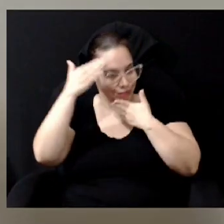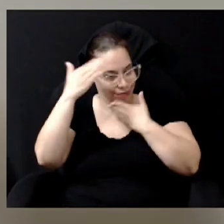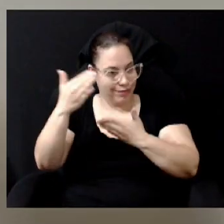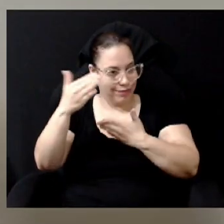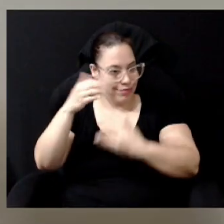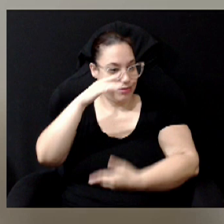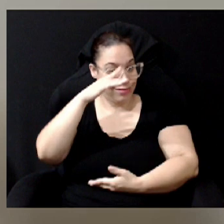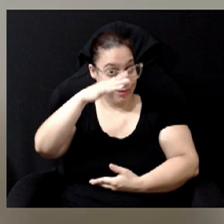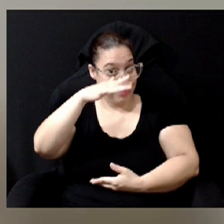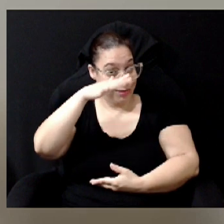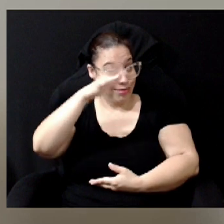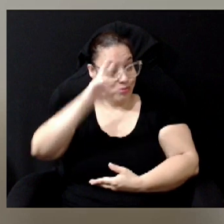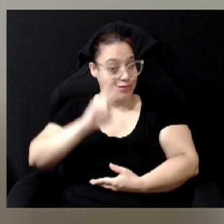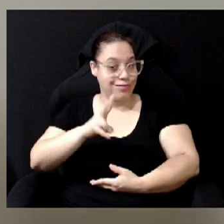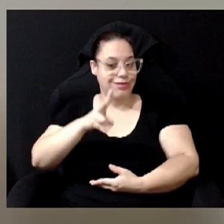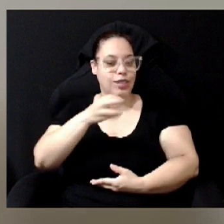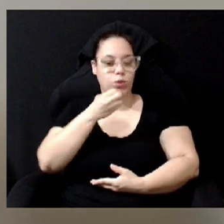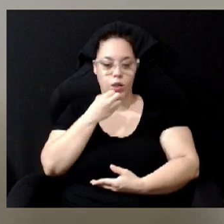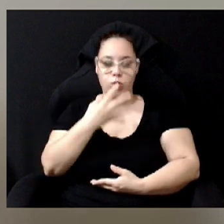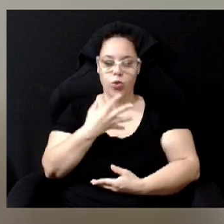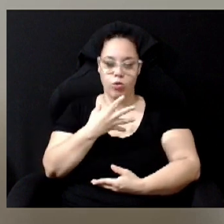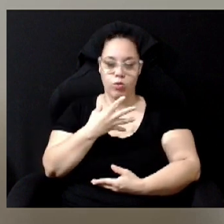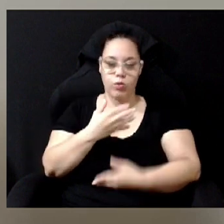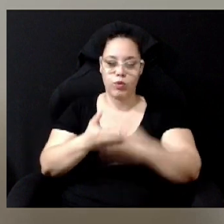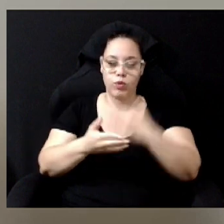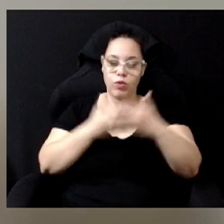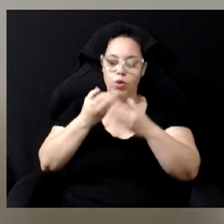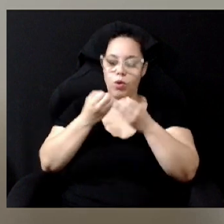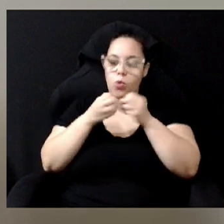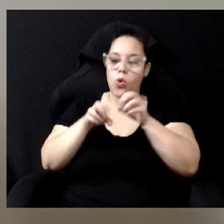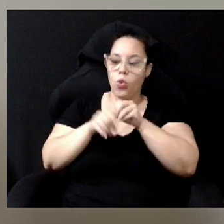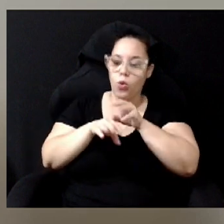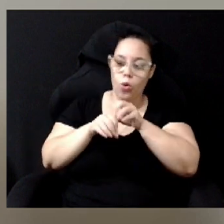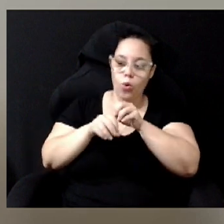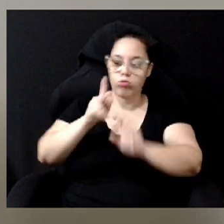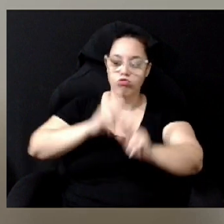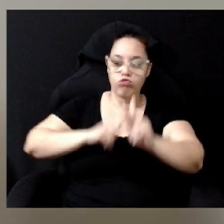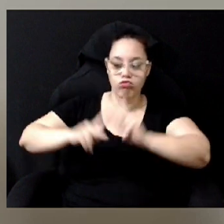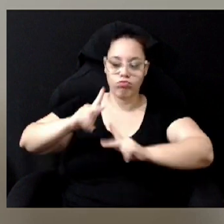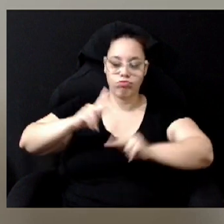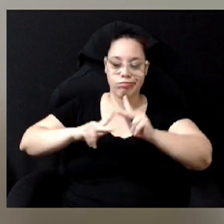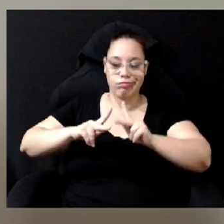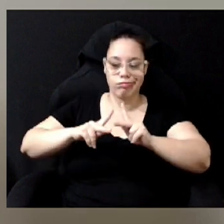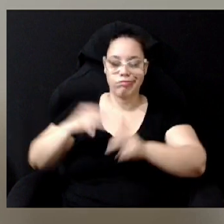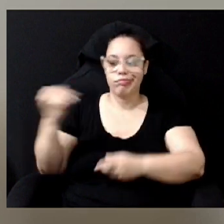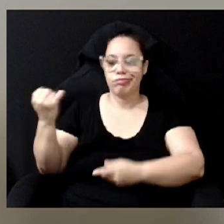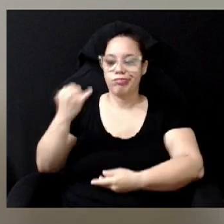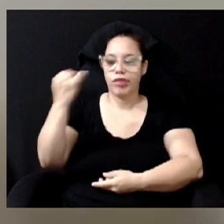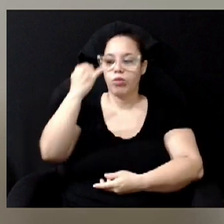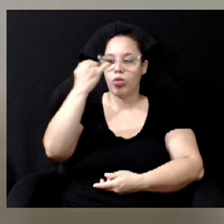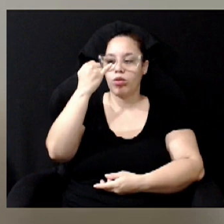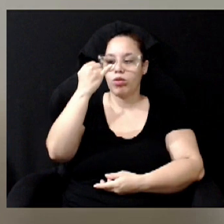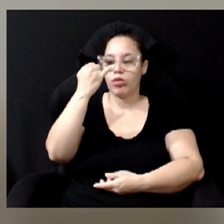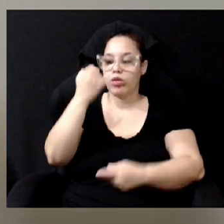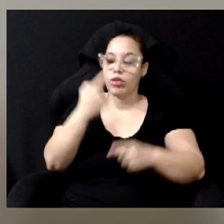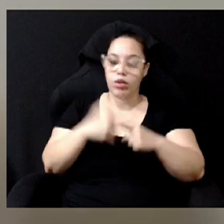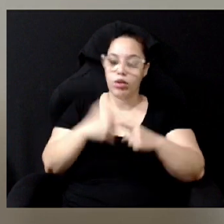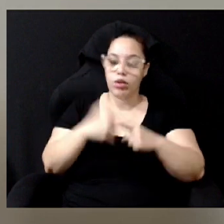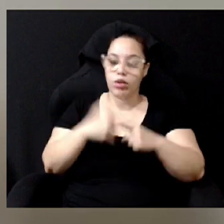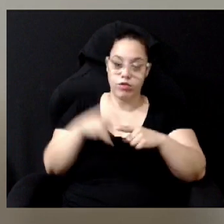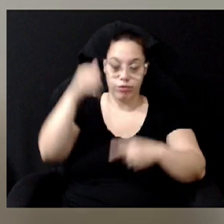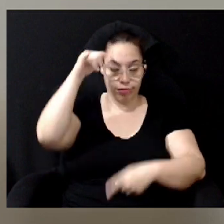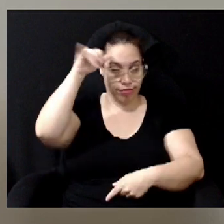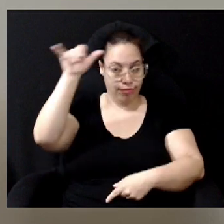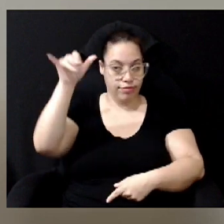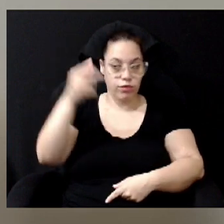sempre um prazer. E levar boas informações para a população é uma coisa muito importante, porque a prevenção, como eu falei